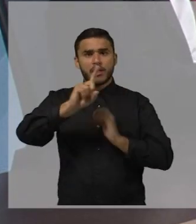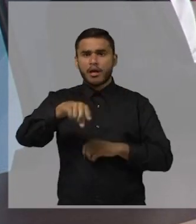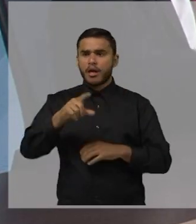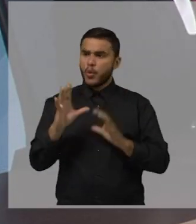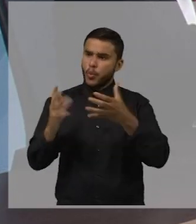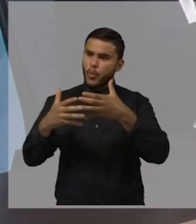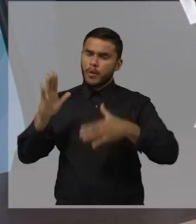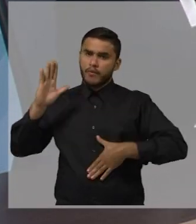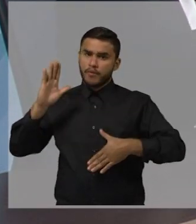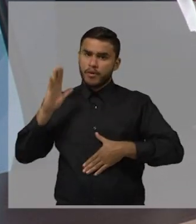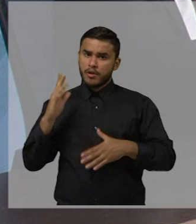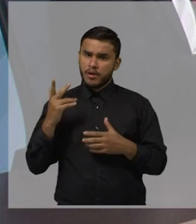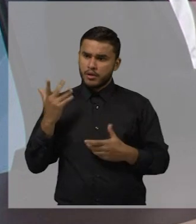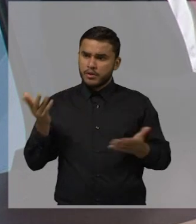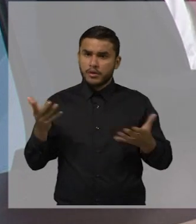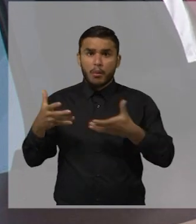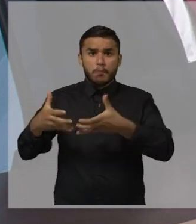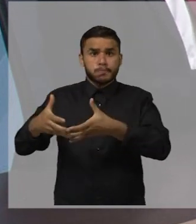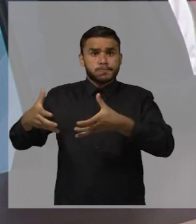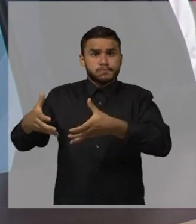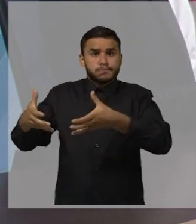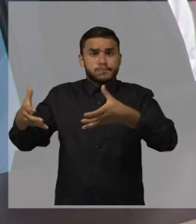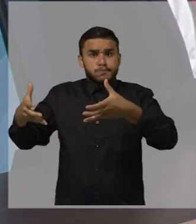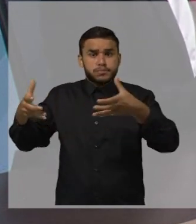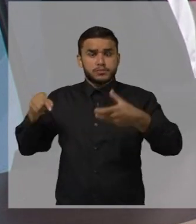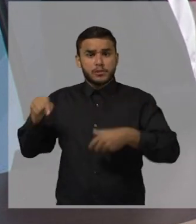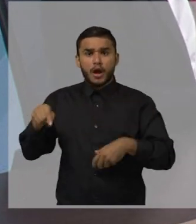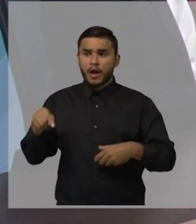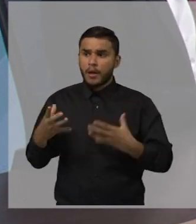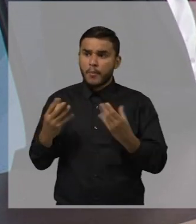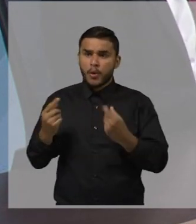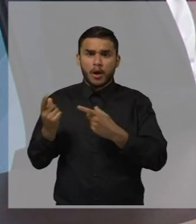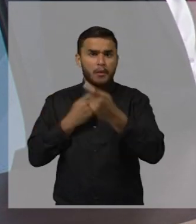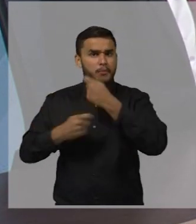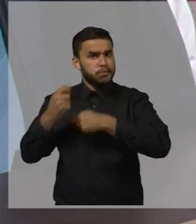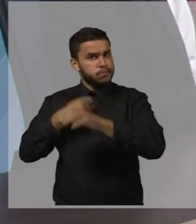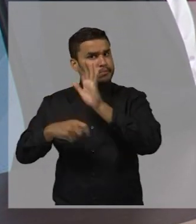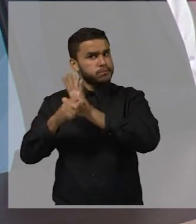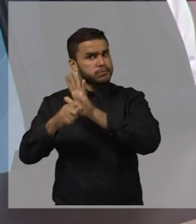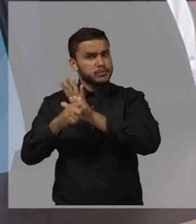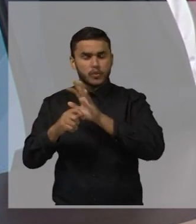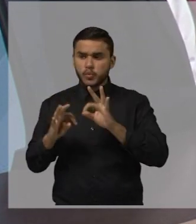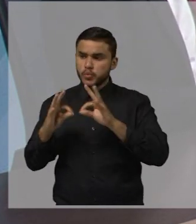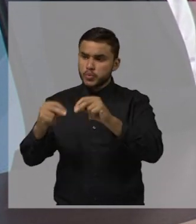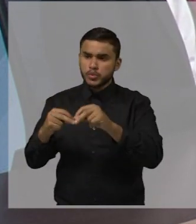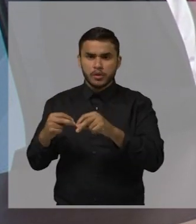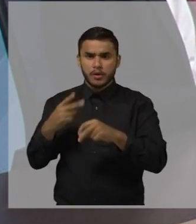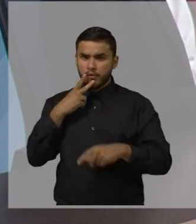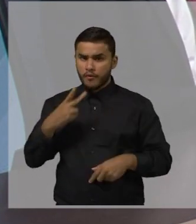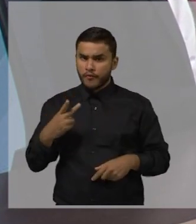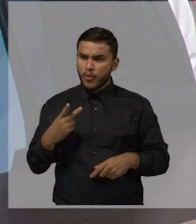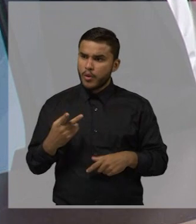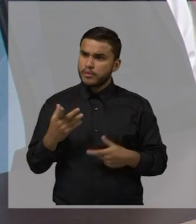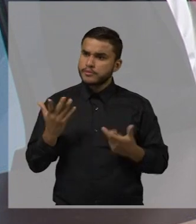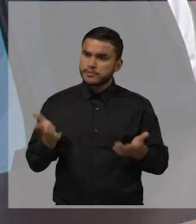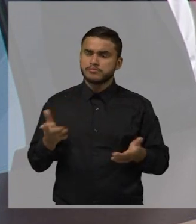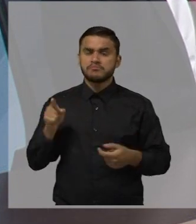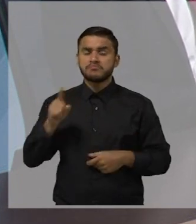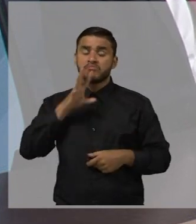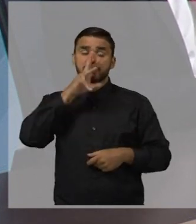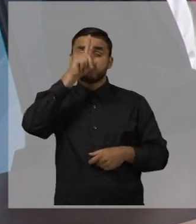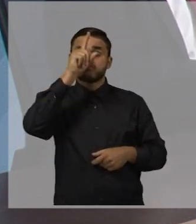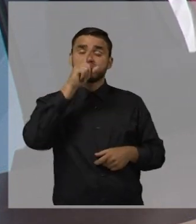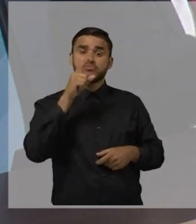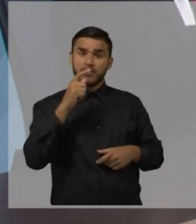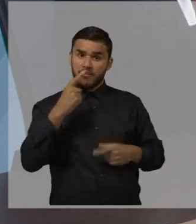De fato, o Estado paralelo cresceu, as organizações criminosas tomaram uma conduta